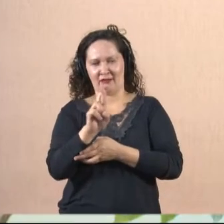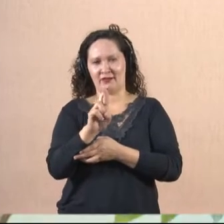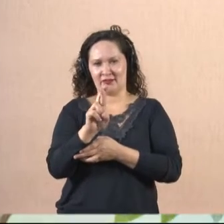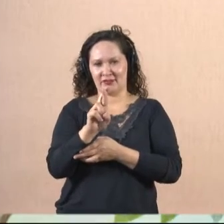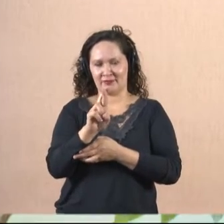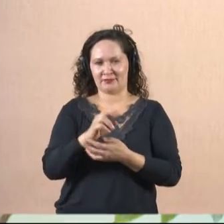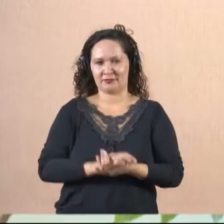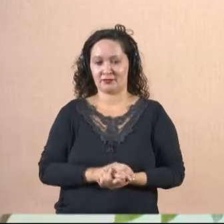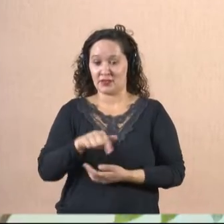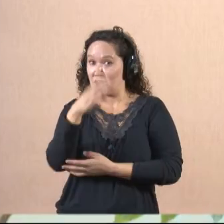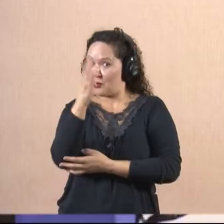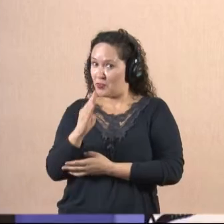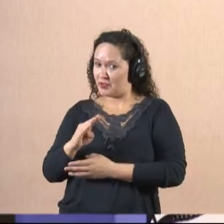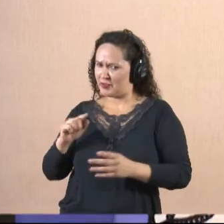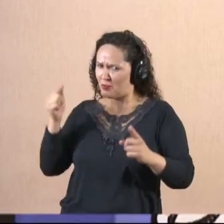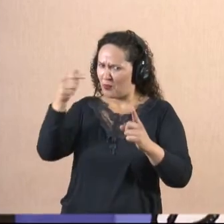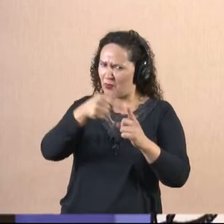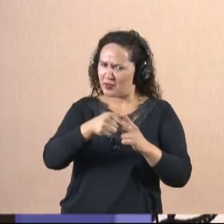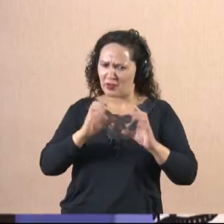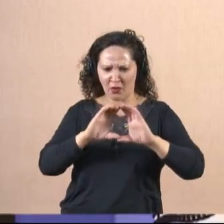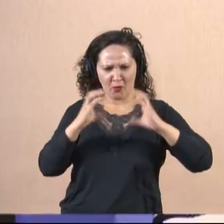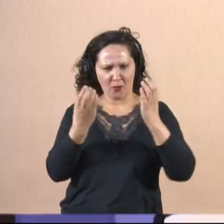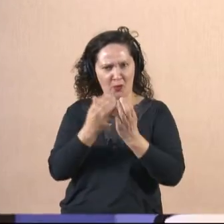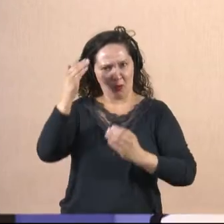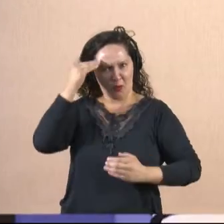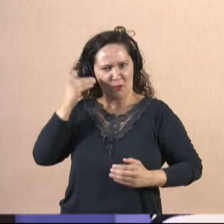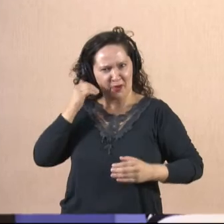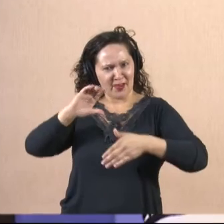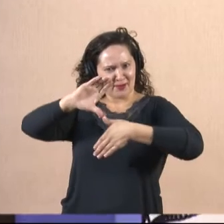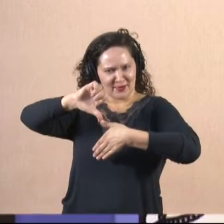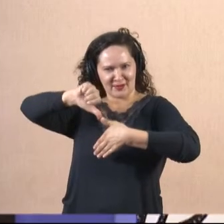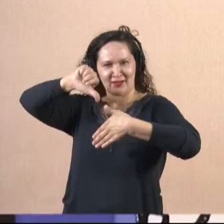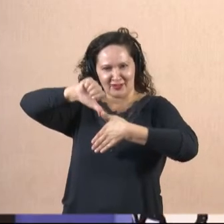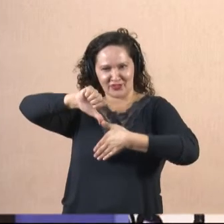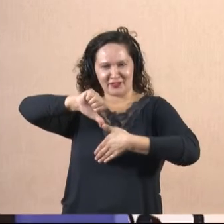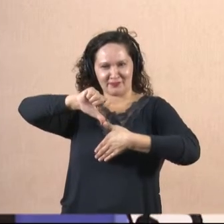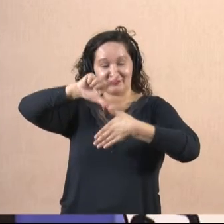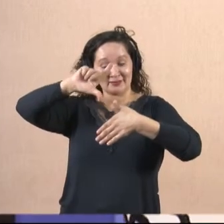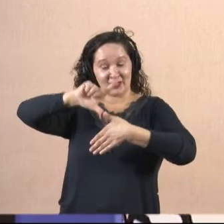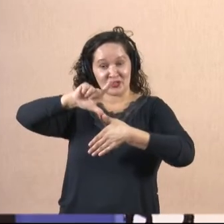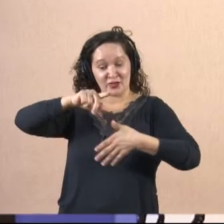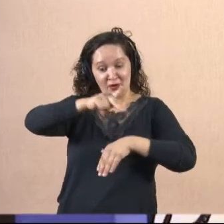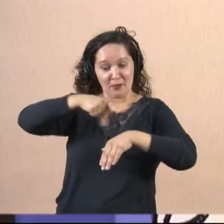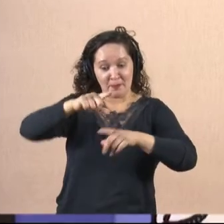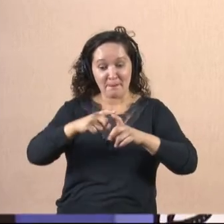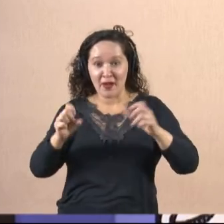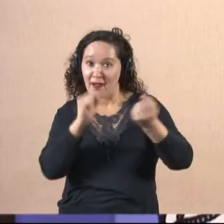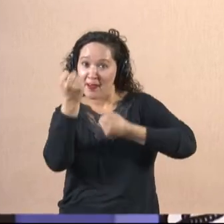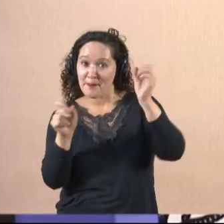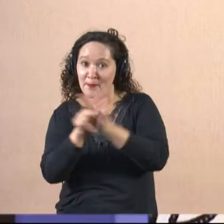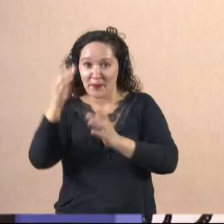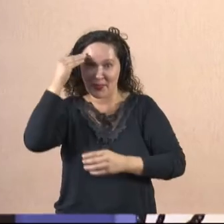ok e o brasil concentra maior comunidade coreana na américa latina e ao país onde está o maior número de